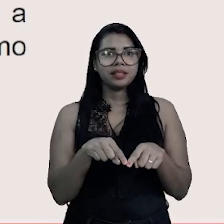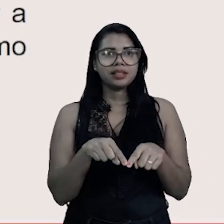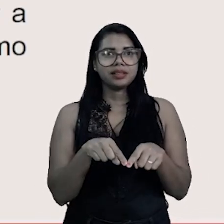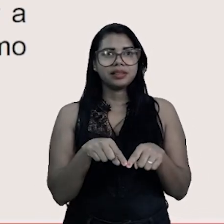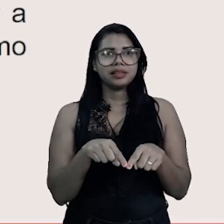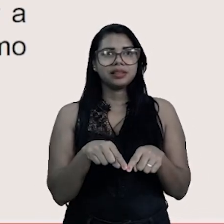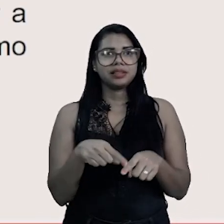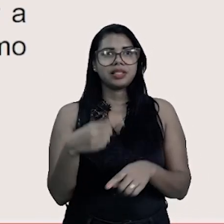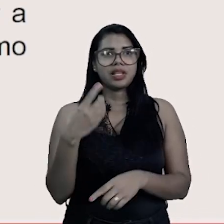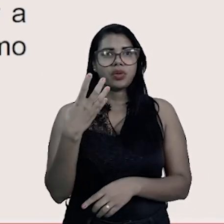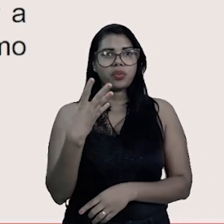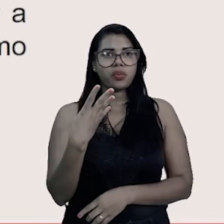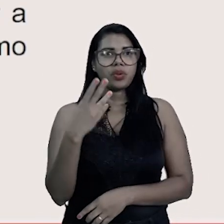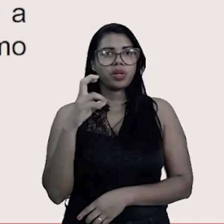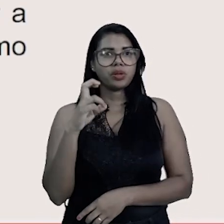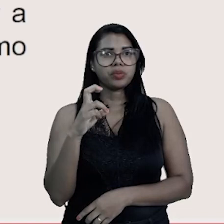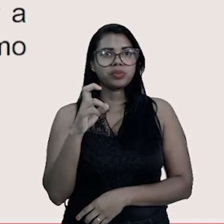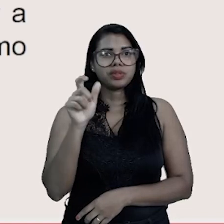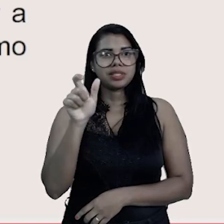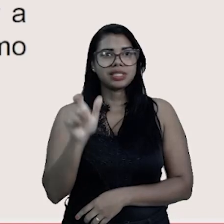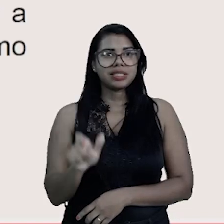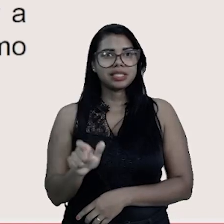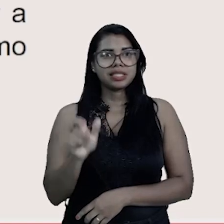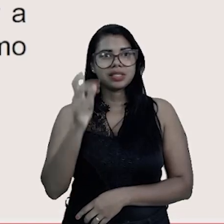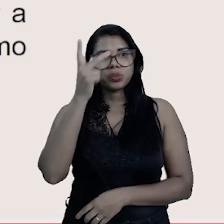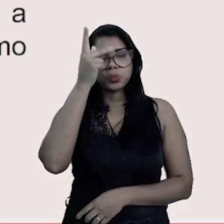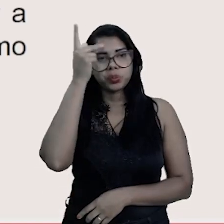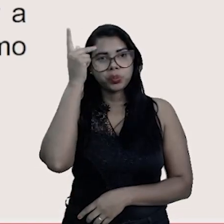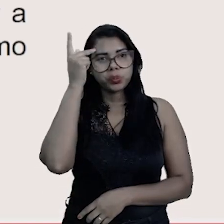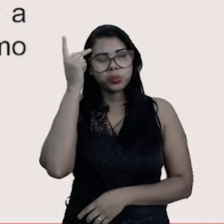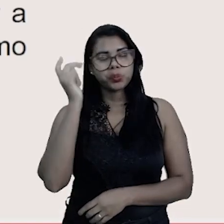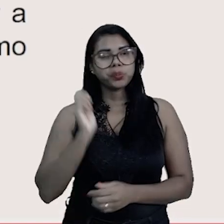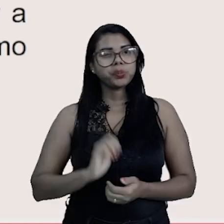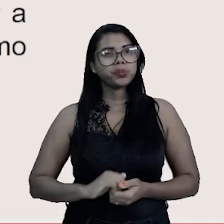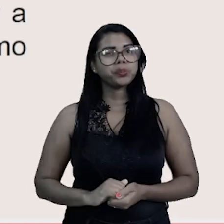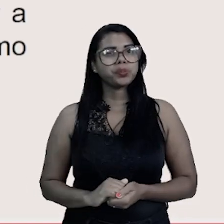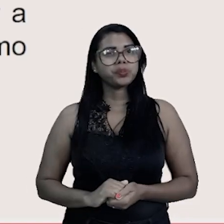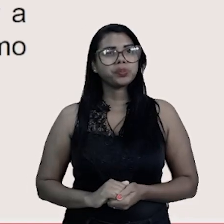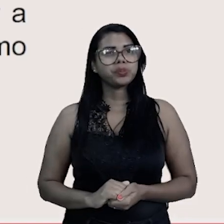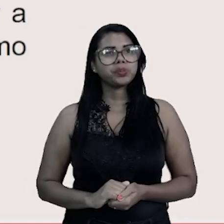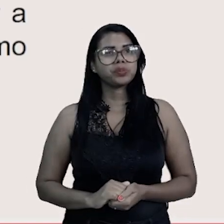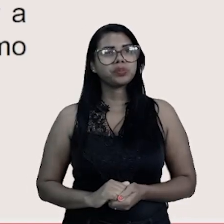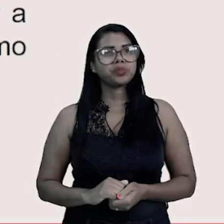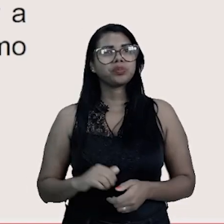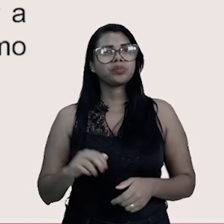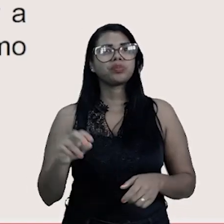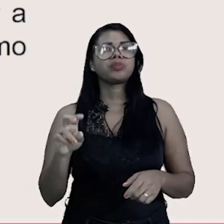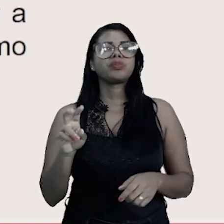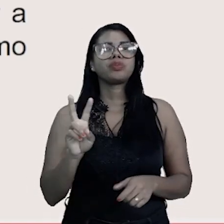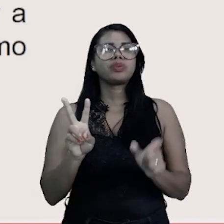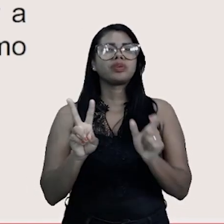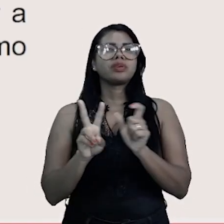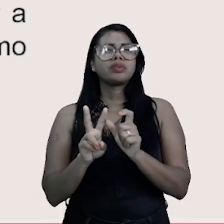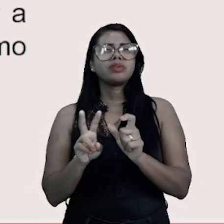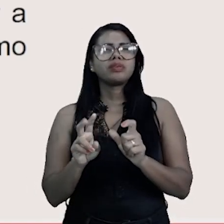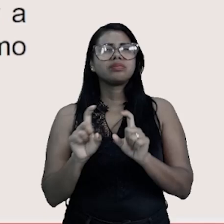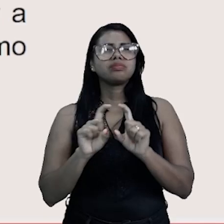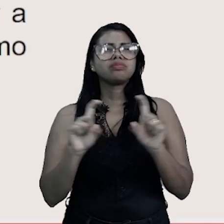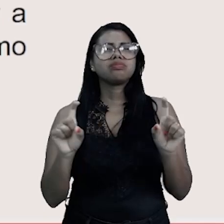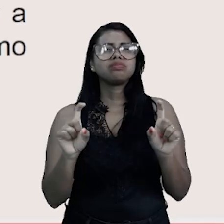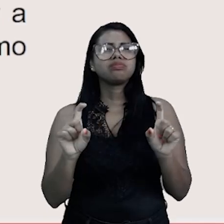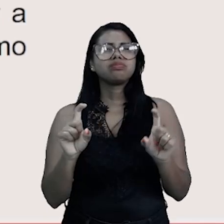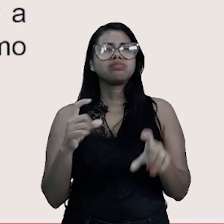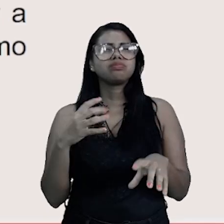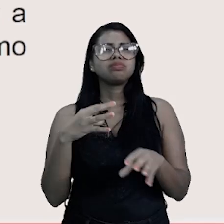5 convidados. Professor, e o verbo dessa frase? Ele está implícito. Então, na